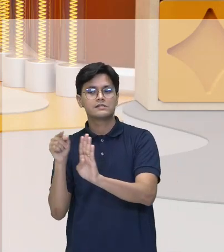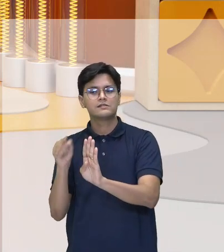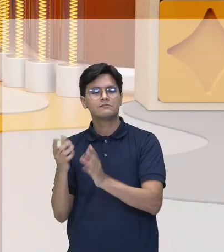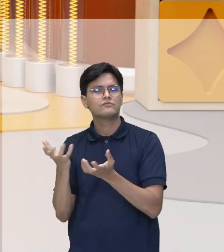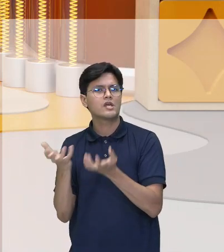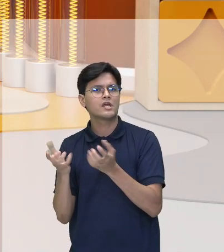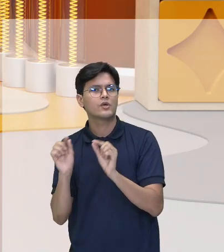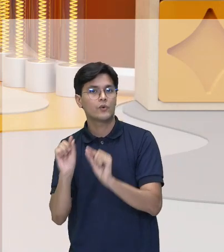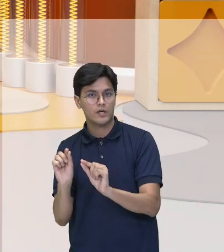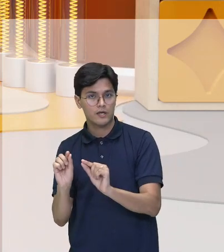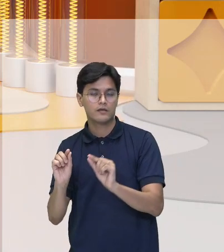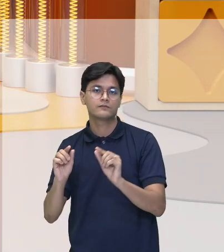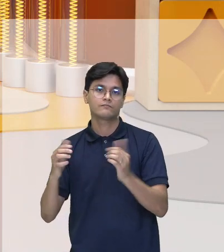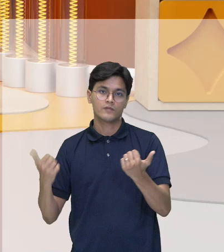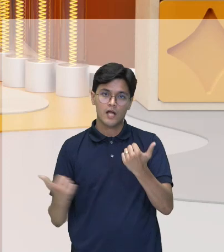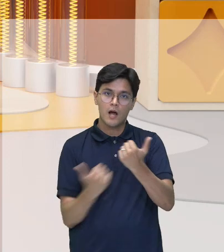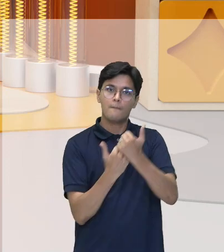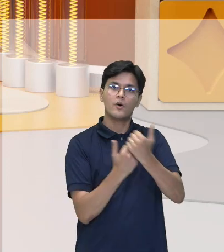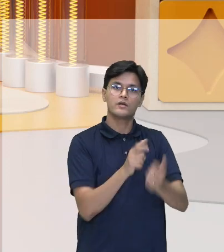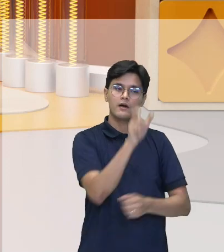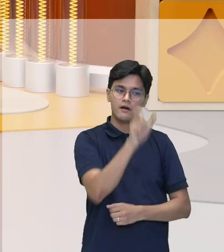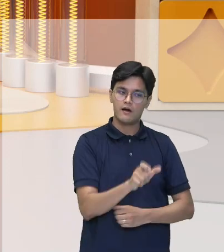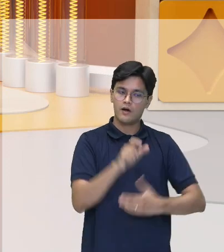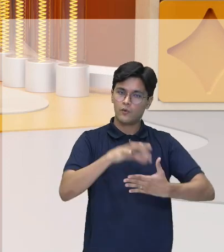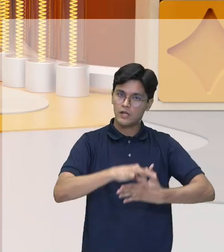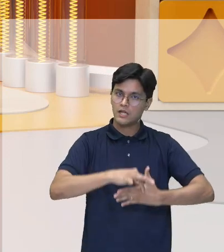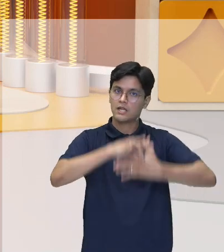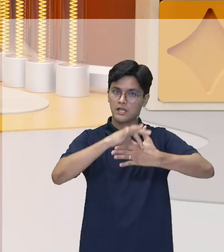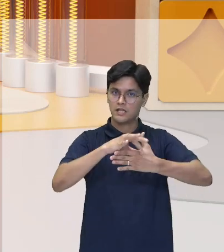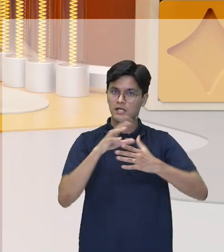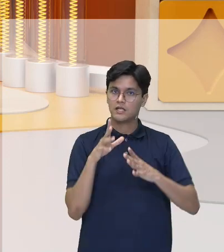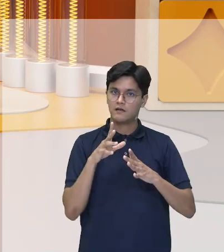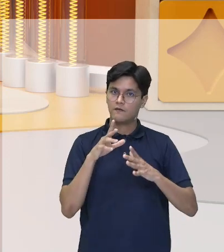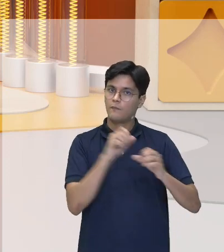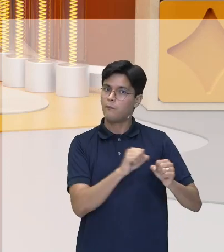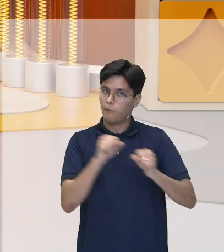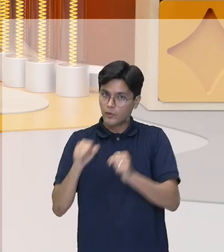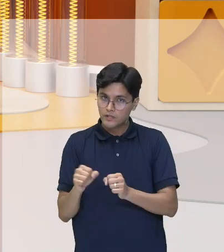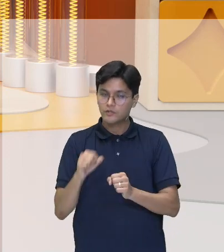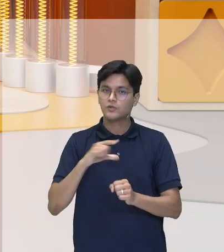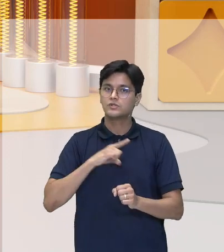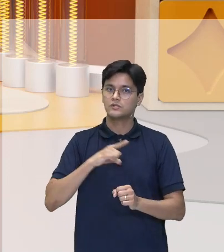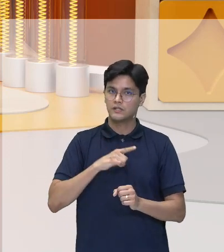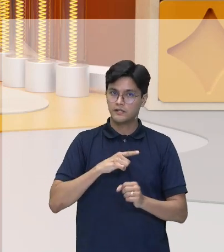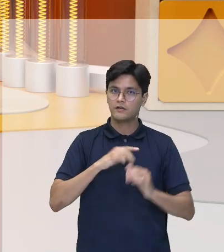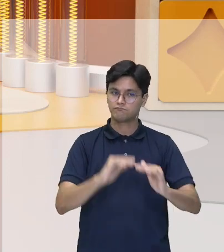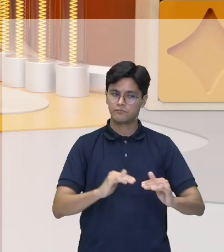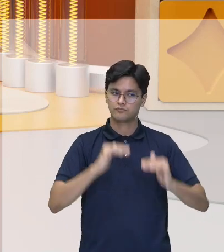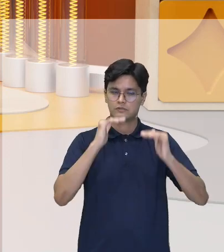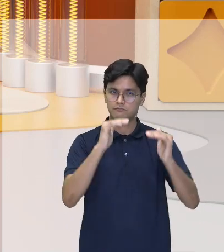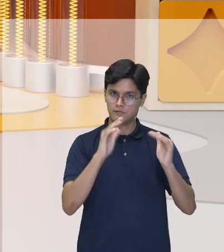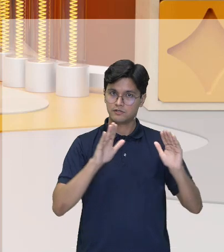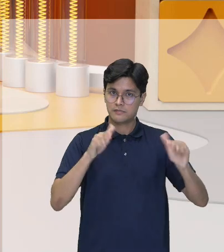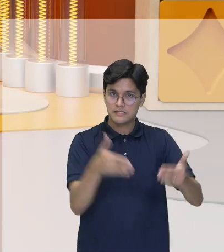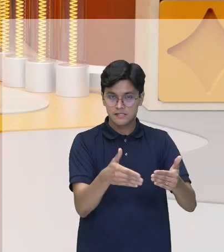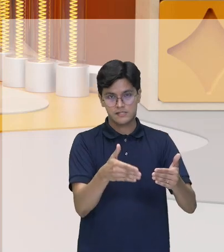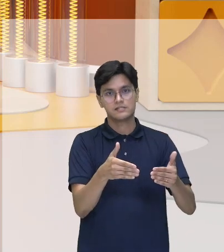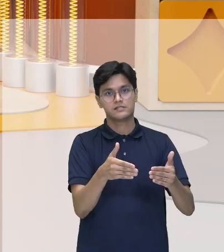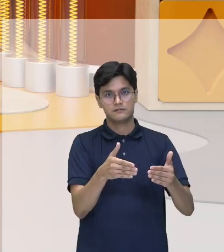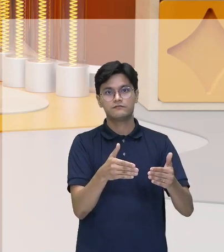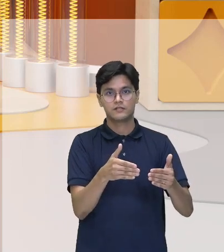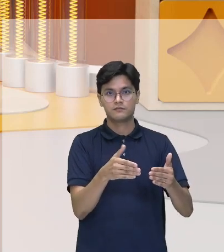negligenciados durante a Idade Média. Então, a gente vai ver surgir nesse movimento, né, uma valorização